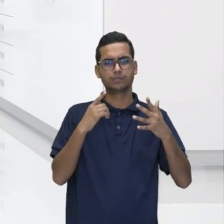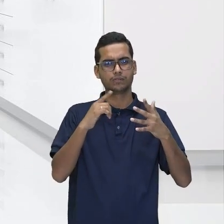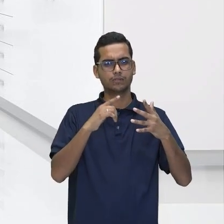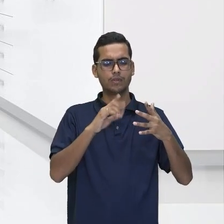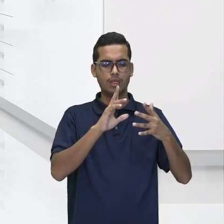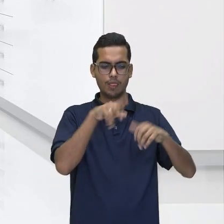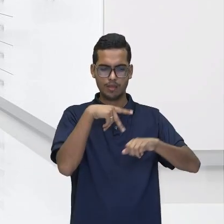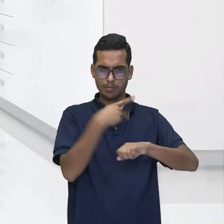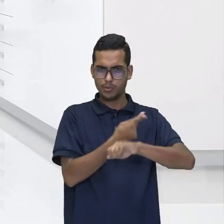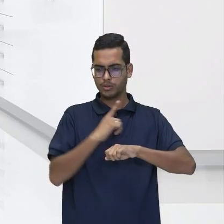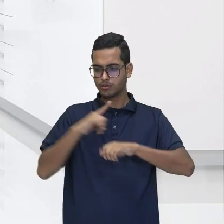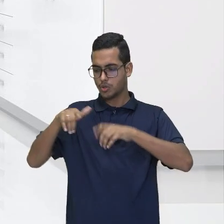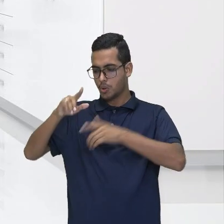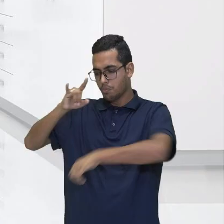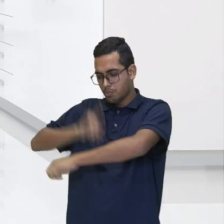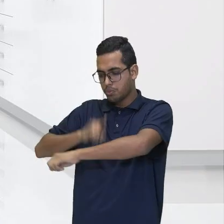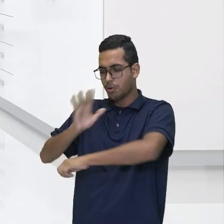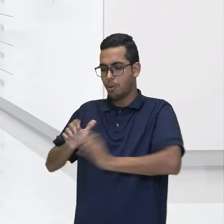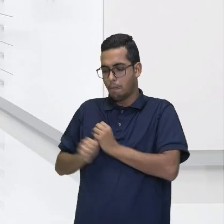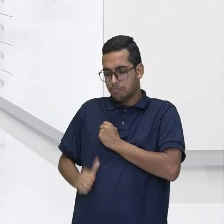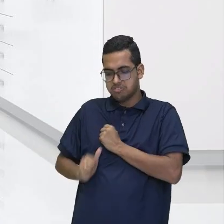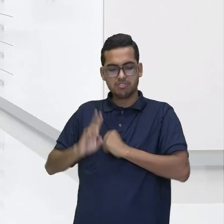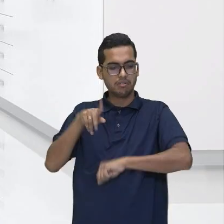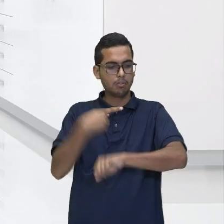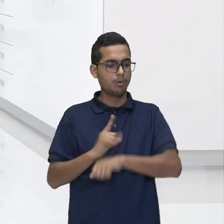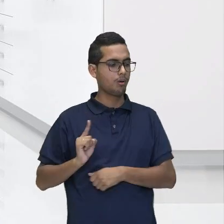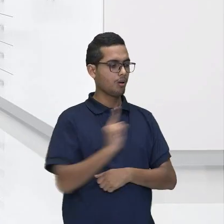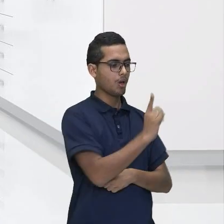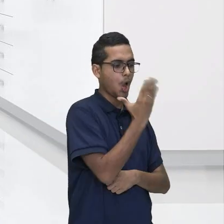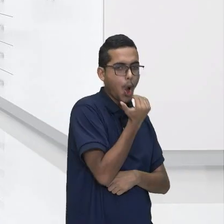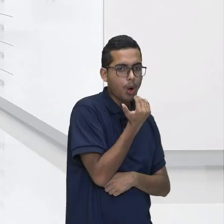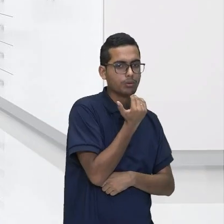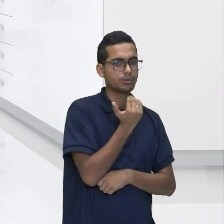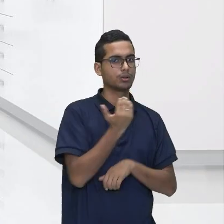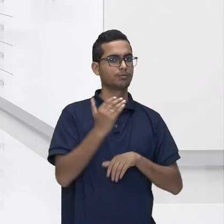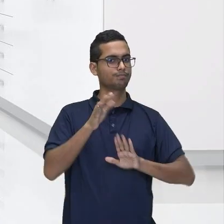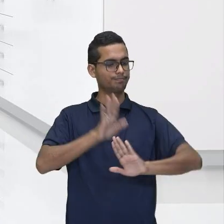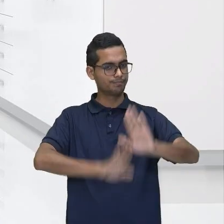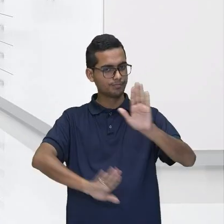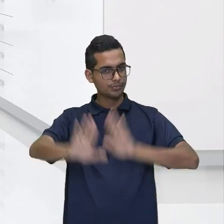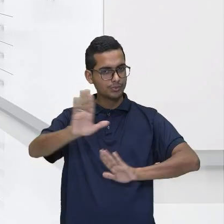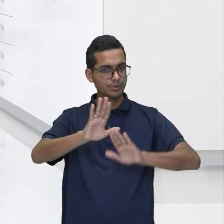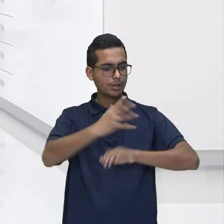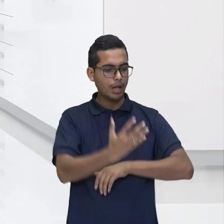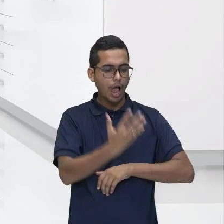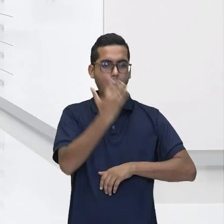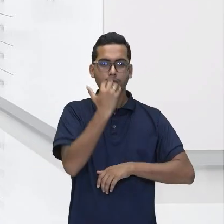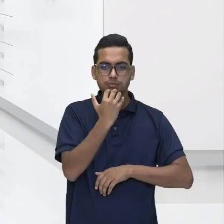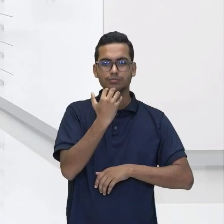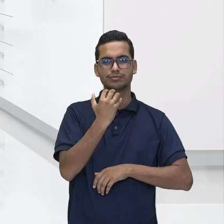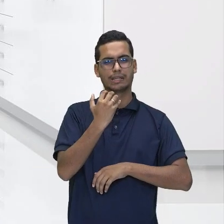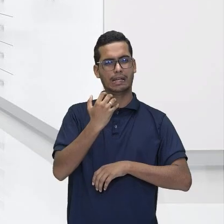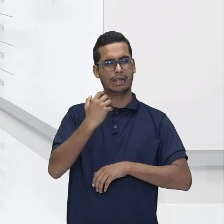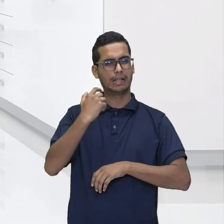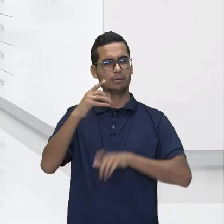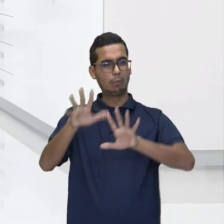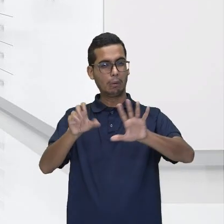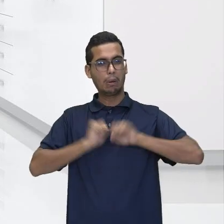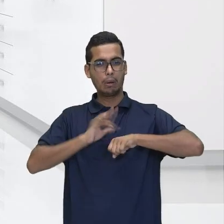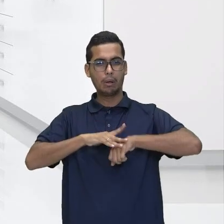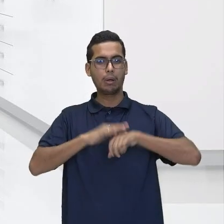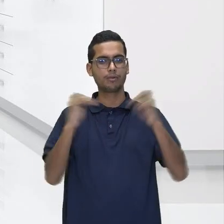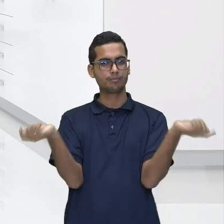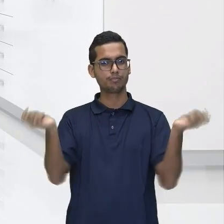os alimentos, vai pôr a mão na boca e você pode se contaminar com esses micro-organismos, tá